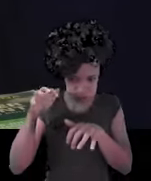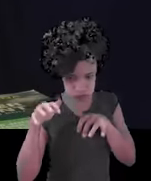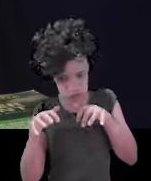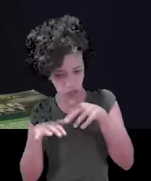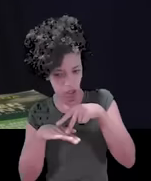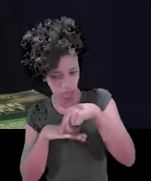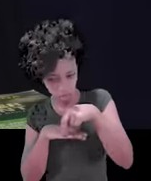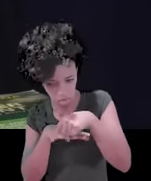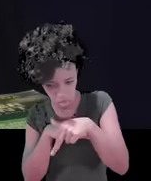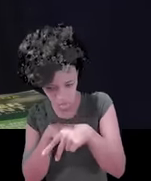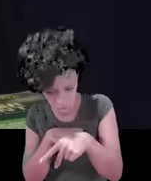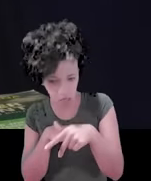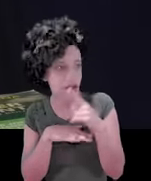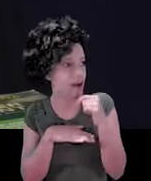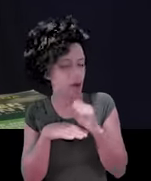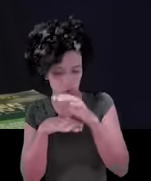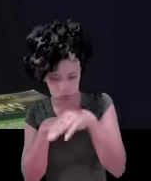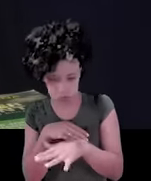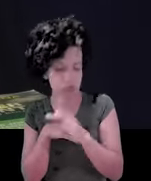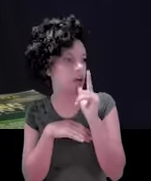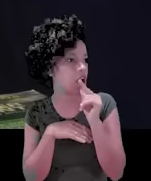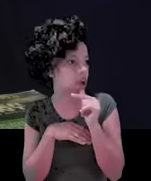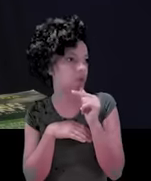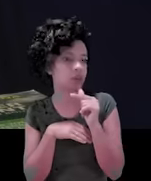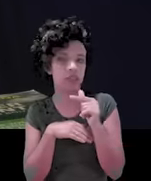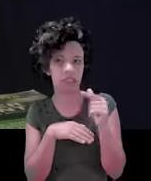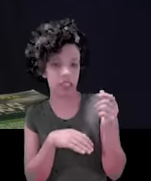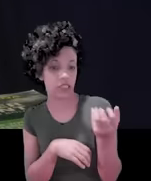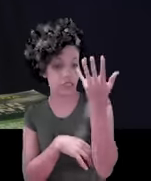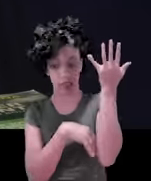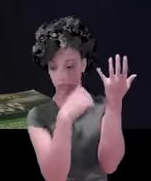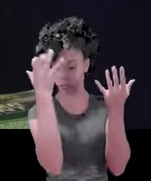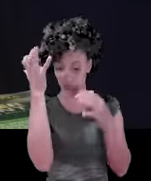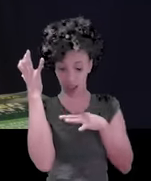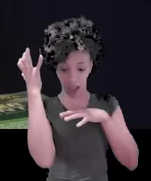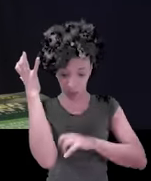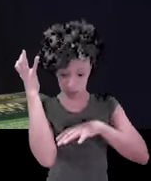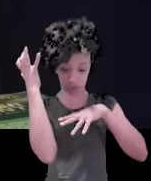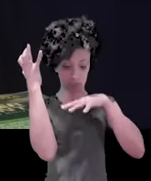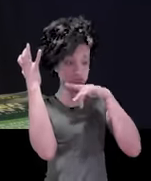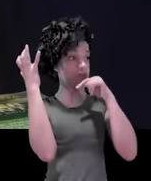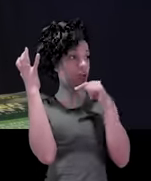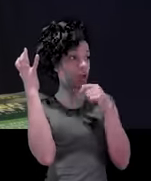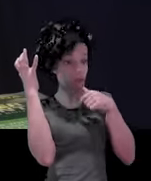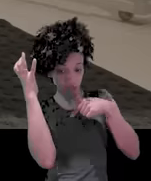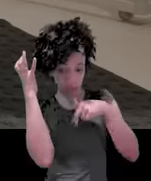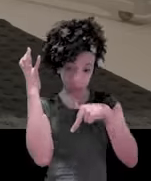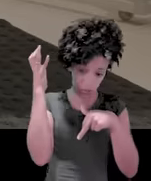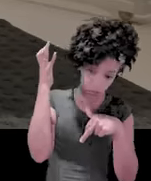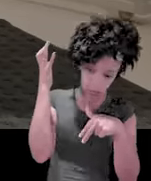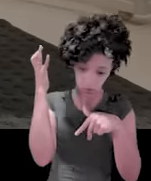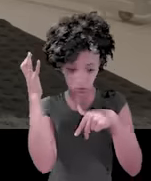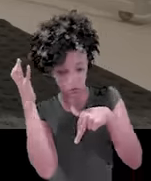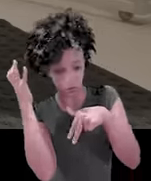você vai andando de repente você vê um monte de água são áreas Assim entre as Serras onde água acumula lá eu tinha que passar